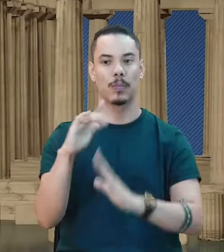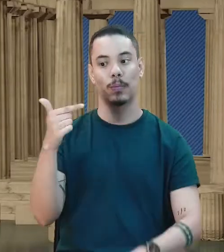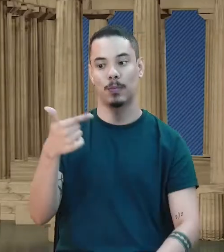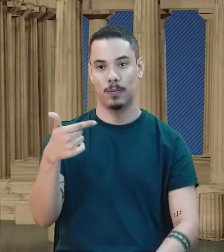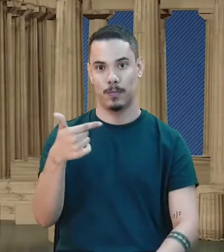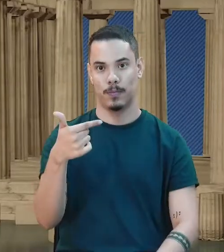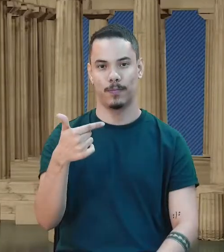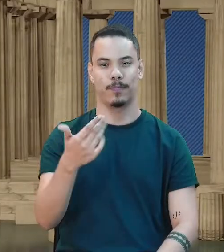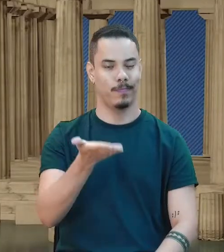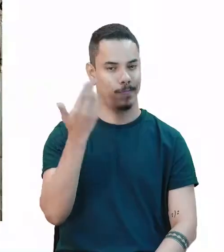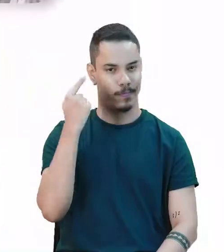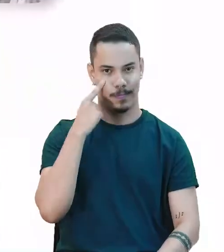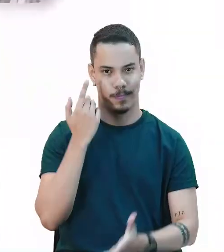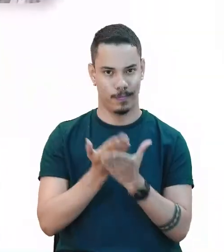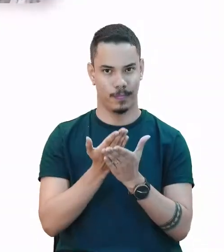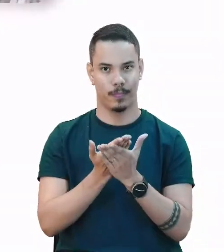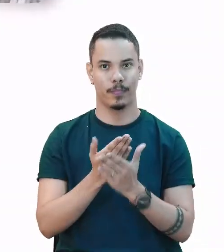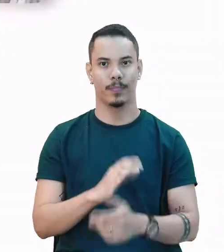vamos lá para a aula.